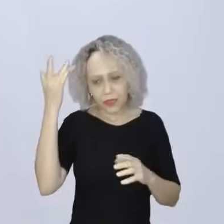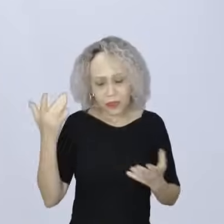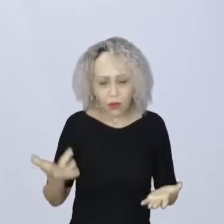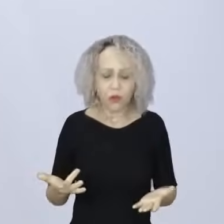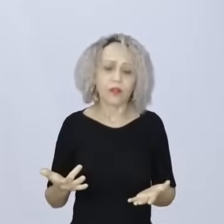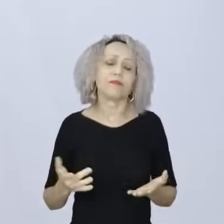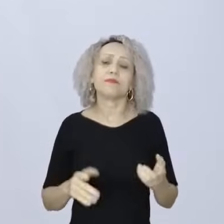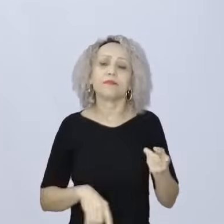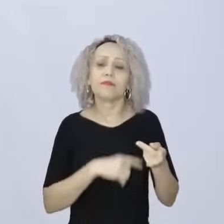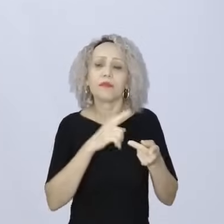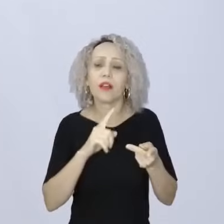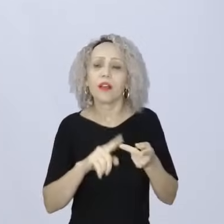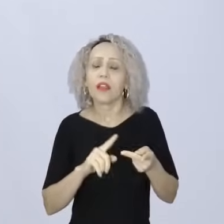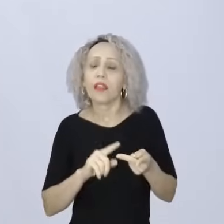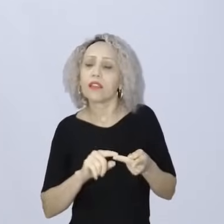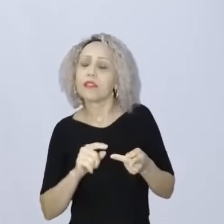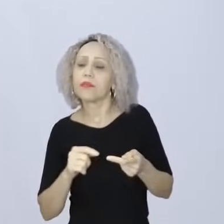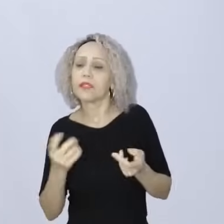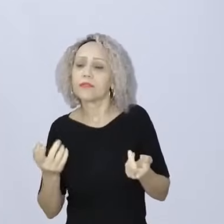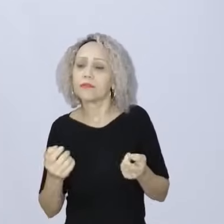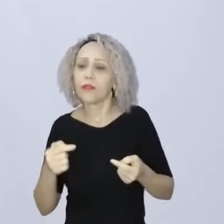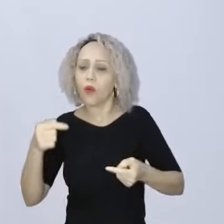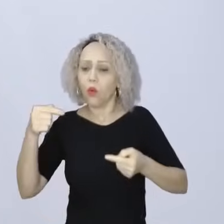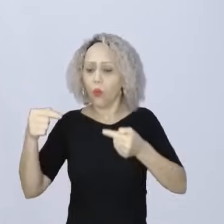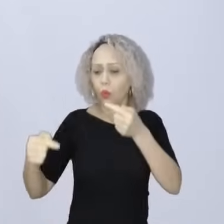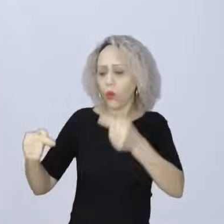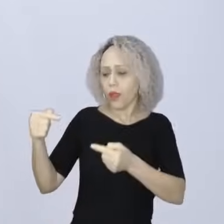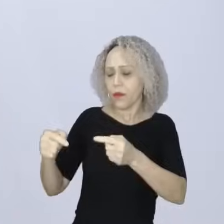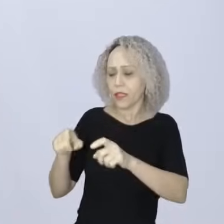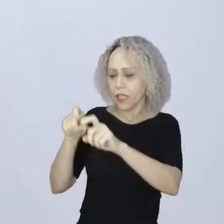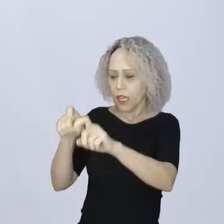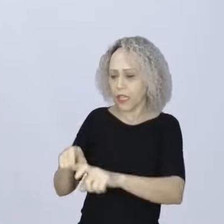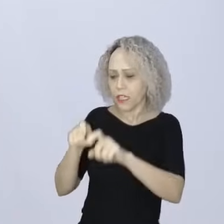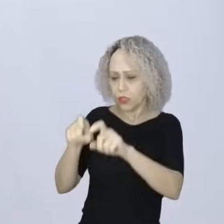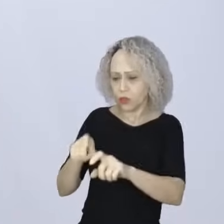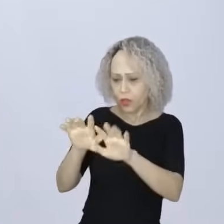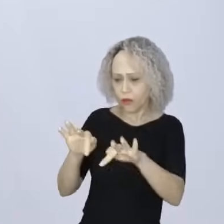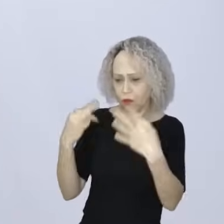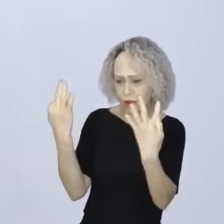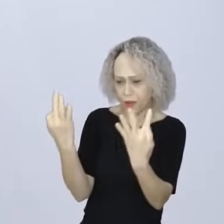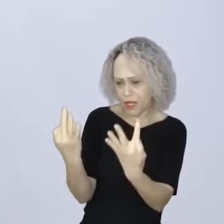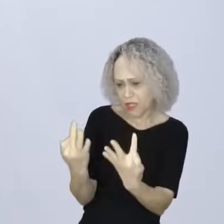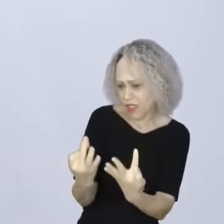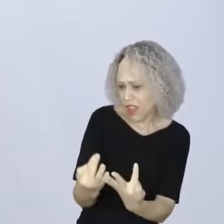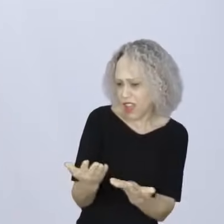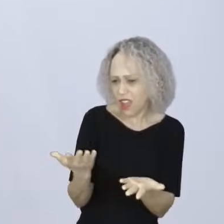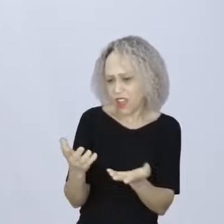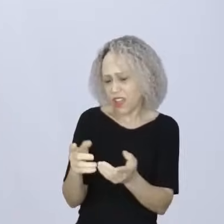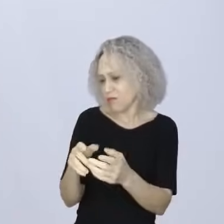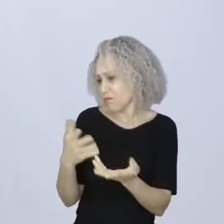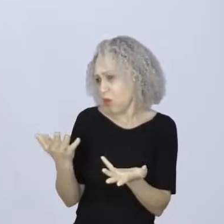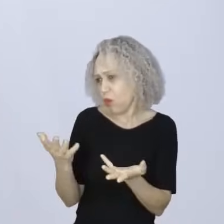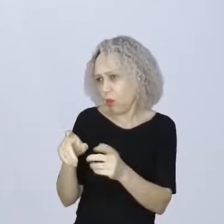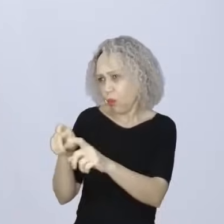Em relação ao debate sobre a agricultura familiar, a agroecologia, o